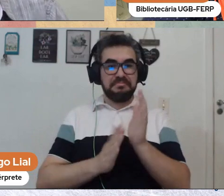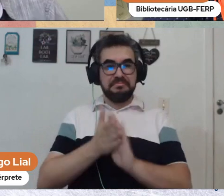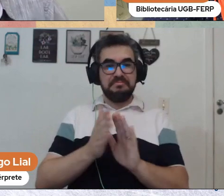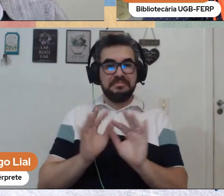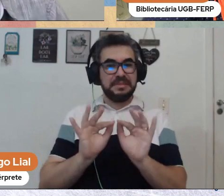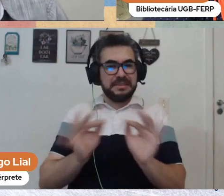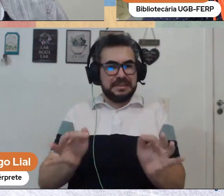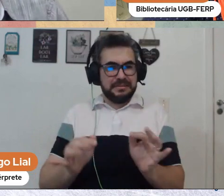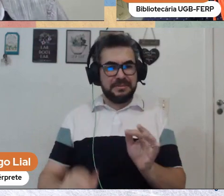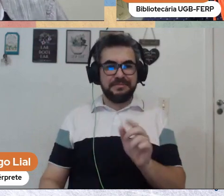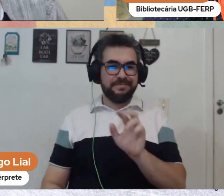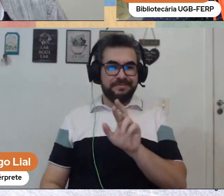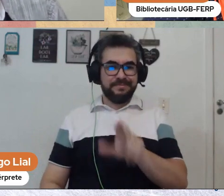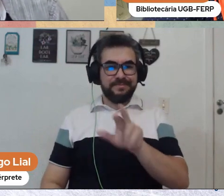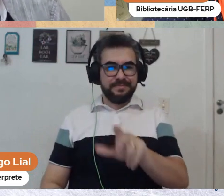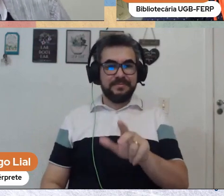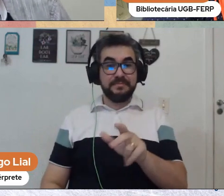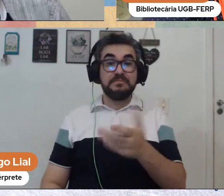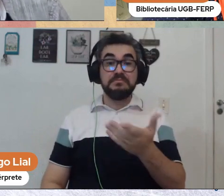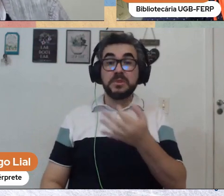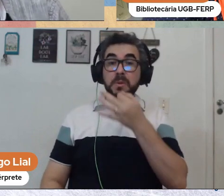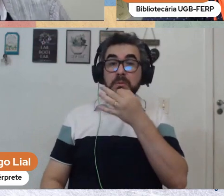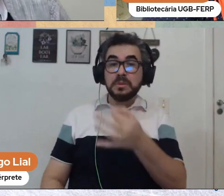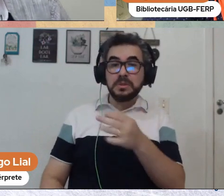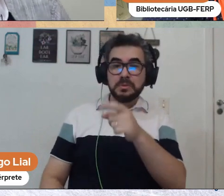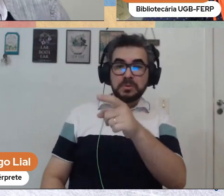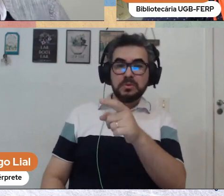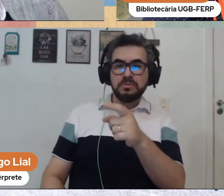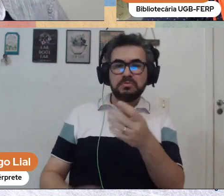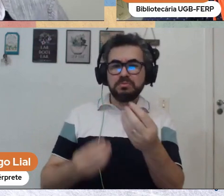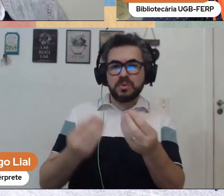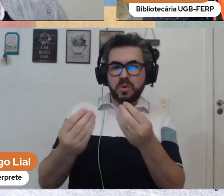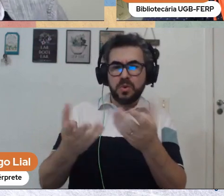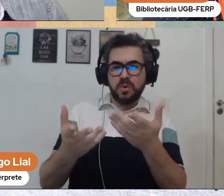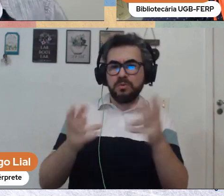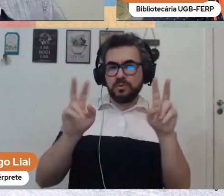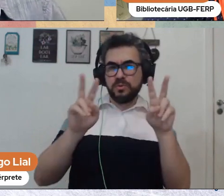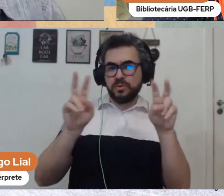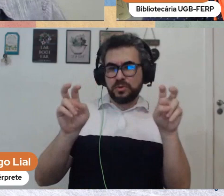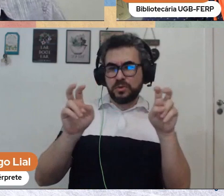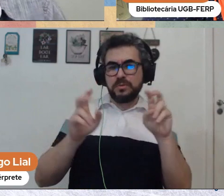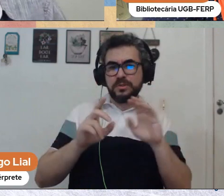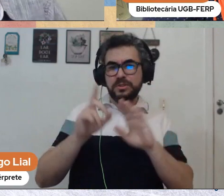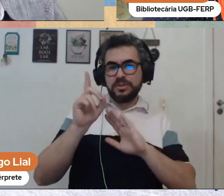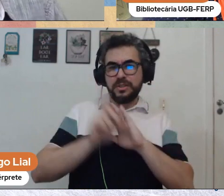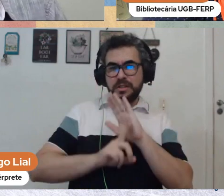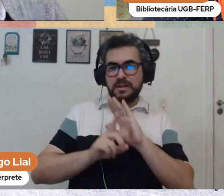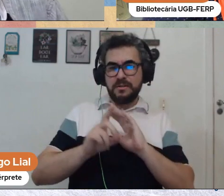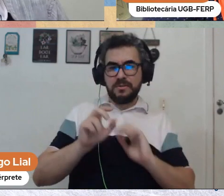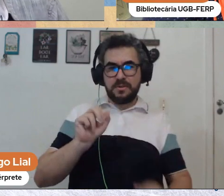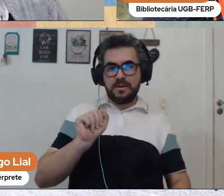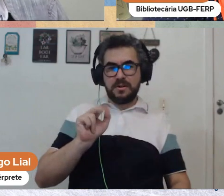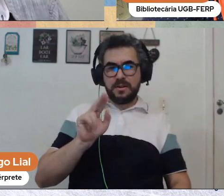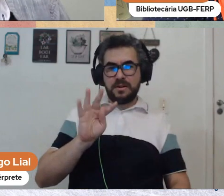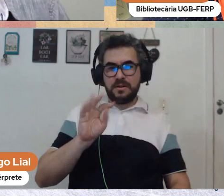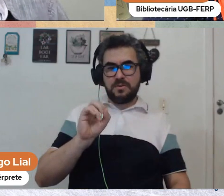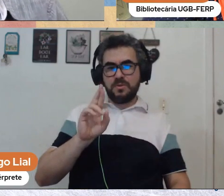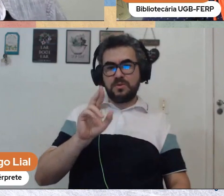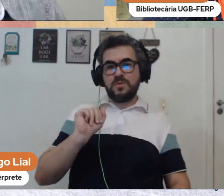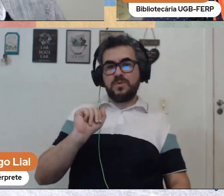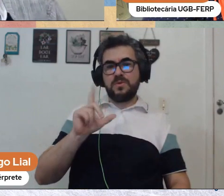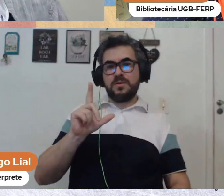tua opinião, na verdade, a respeito dessa questão de direito autoral, e se os metadados, se eles garantem, né, essa confiabilidade para quando a gente